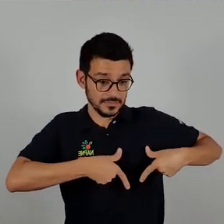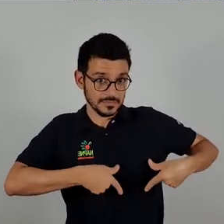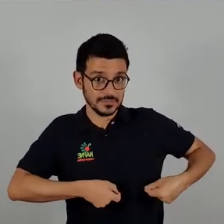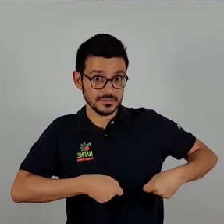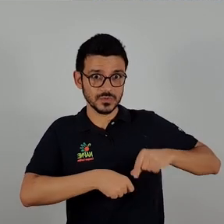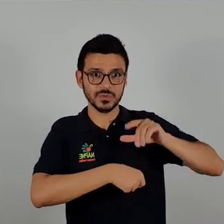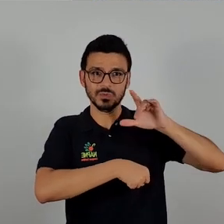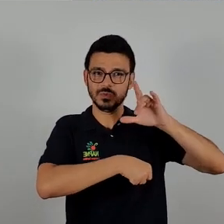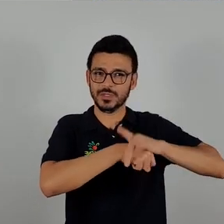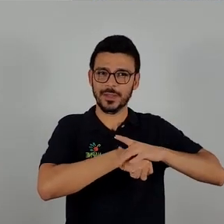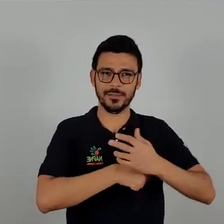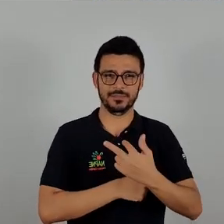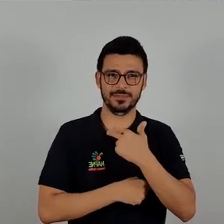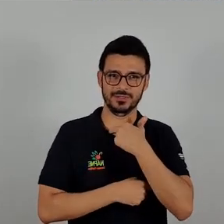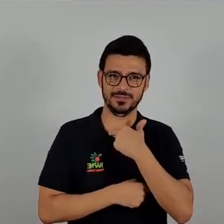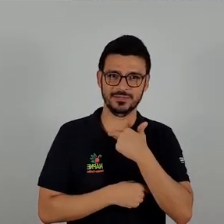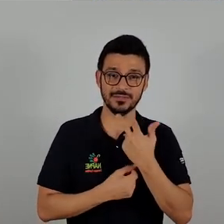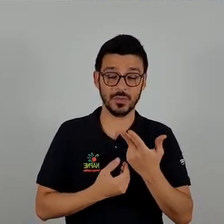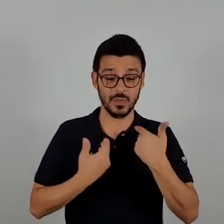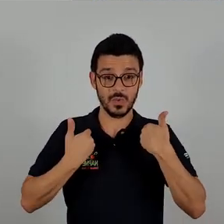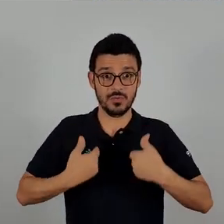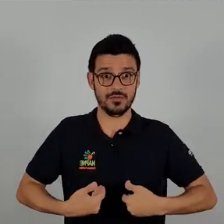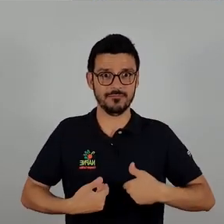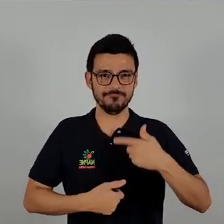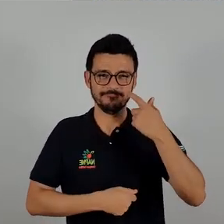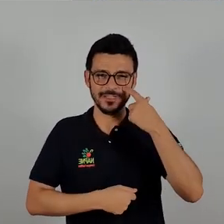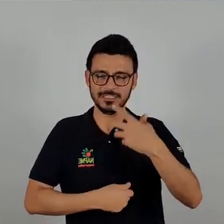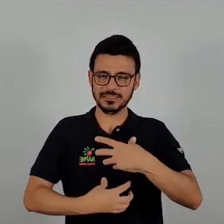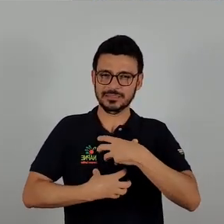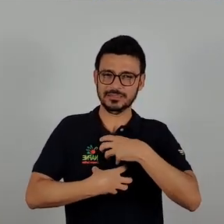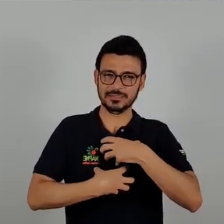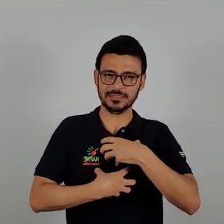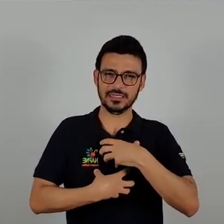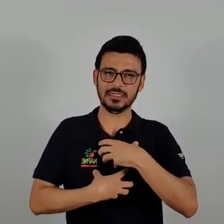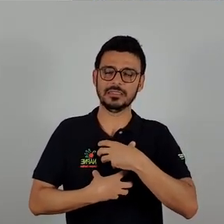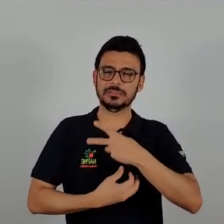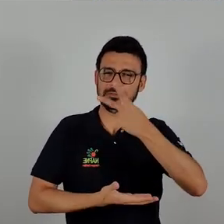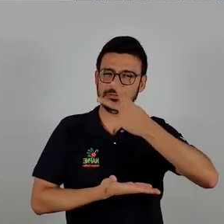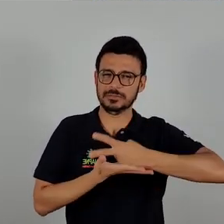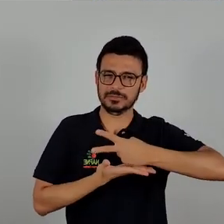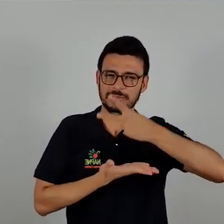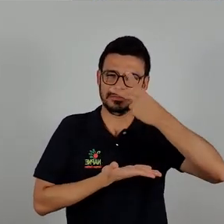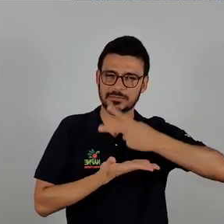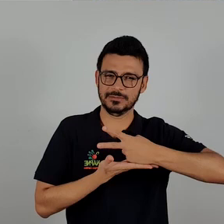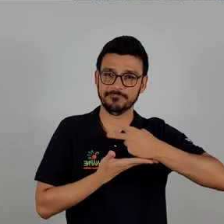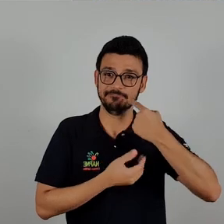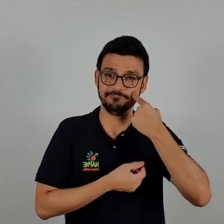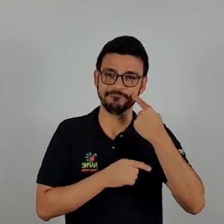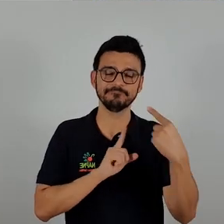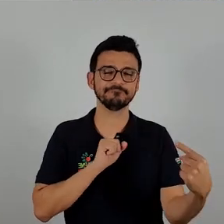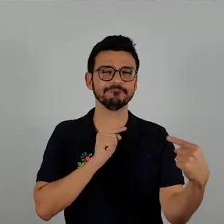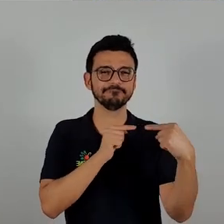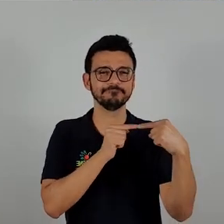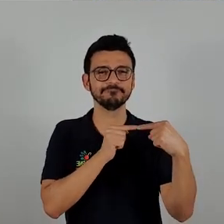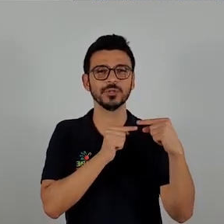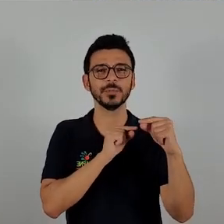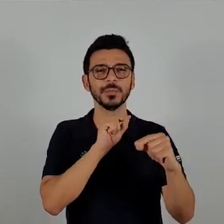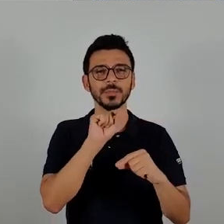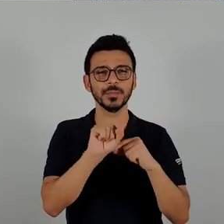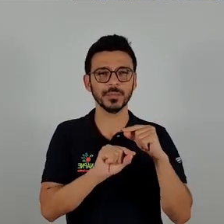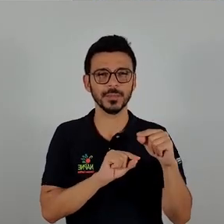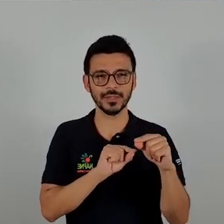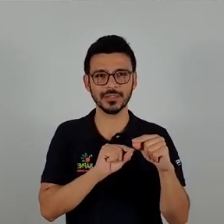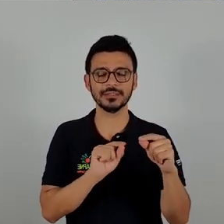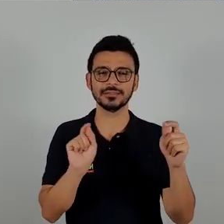ligamento, e os olhos, que é um canal de abertura também do fígado, tá? Por isso que a gente fala sangue nos olhos quando está com raiva. Certo? Então,